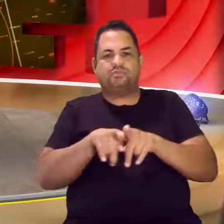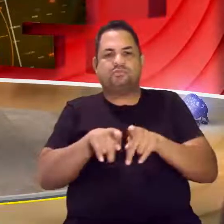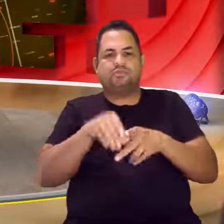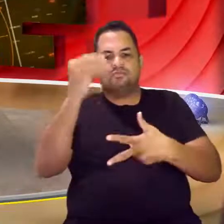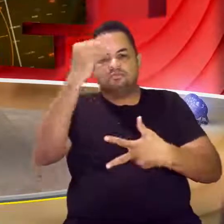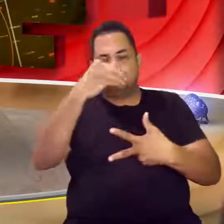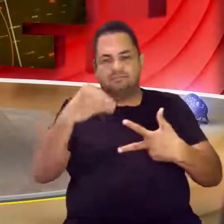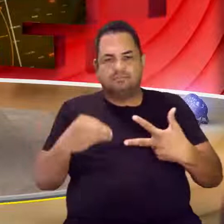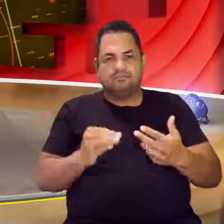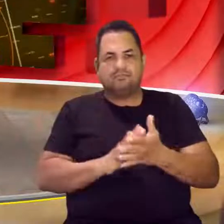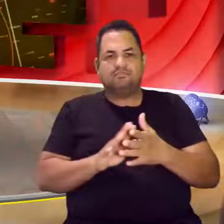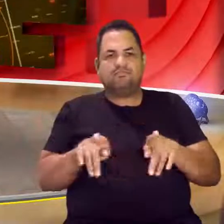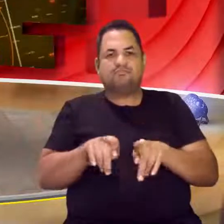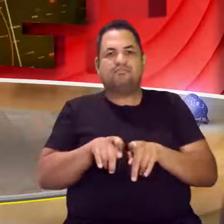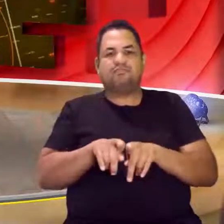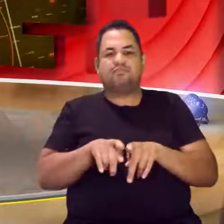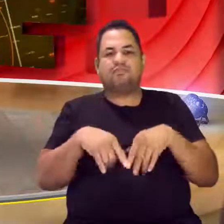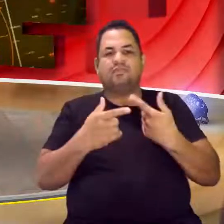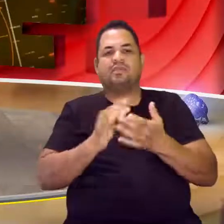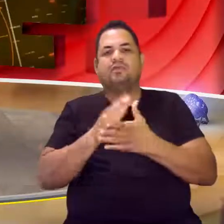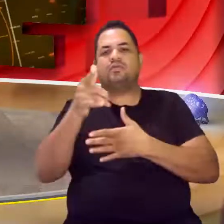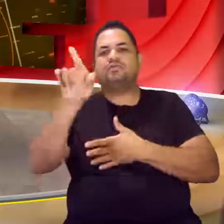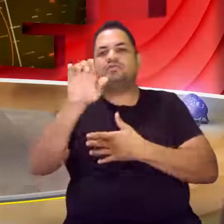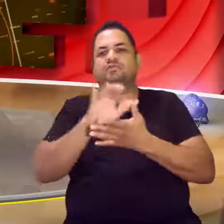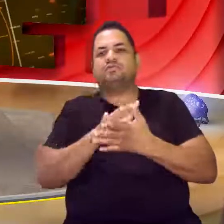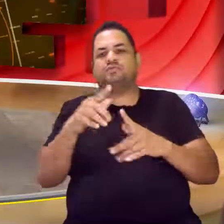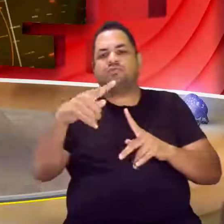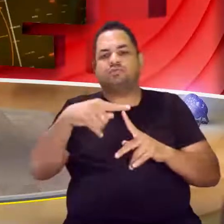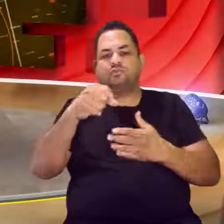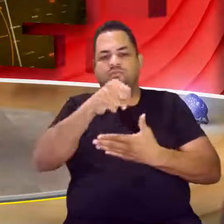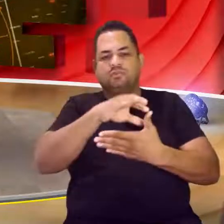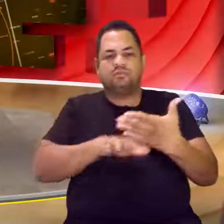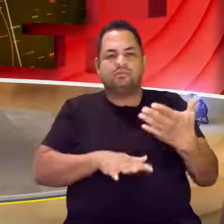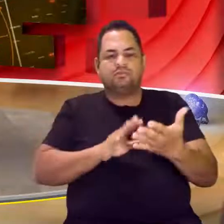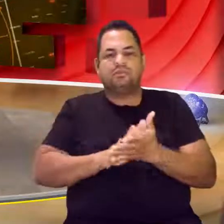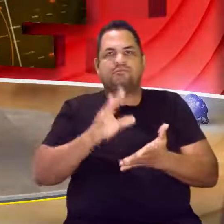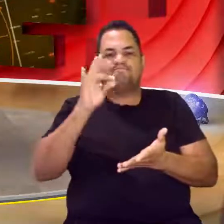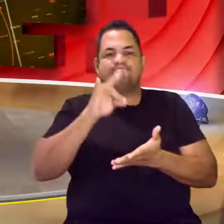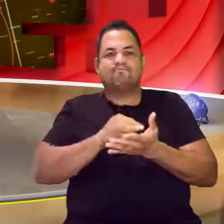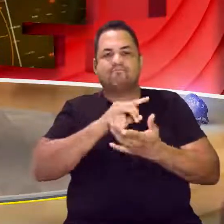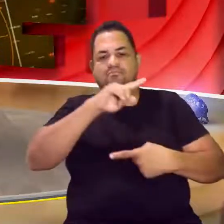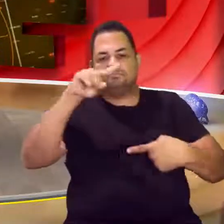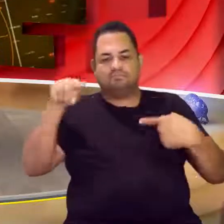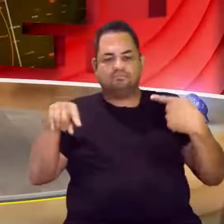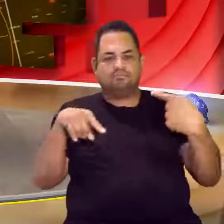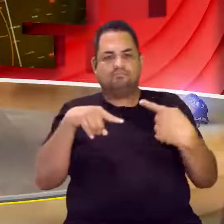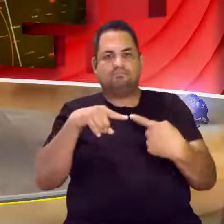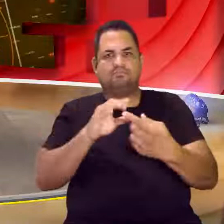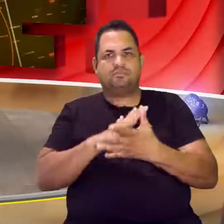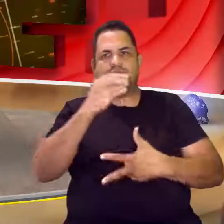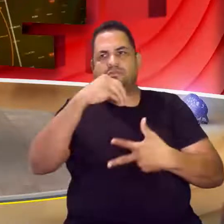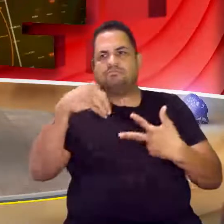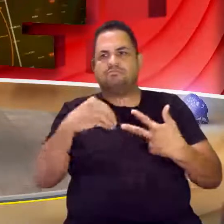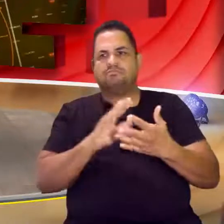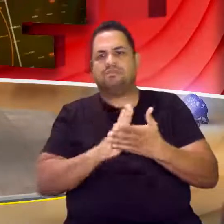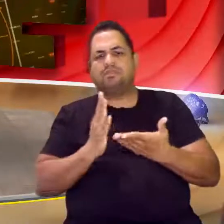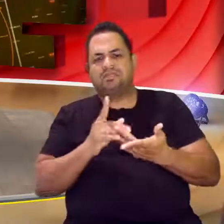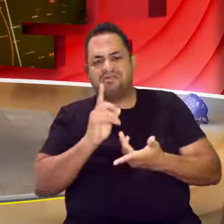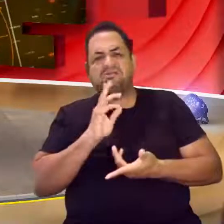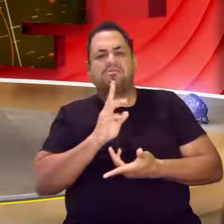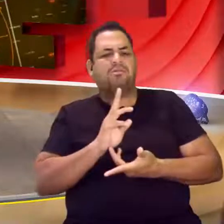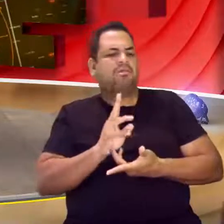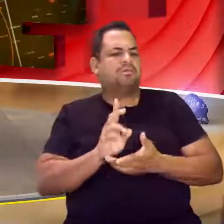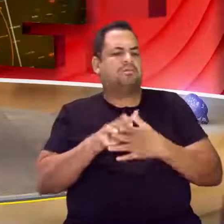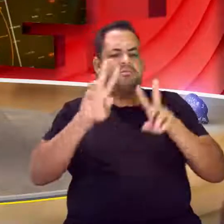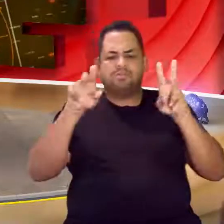ao Enem e claro, né, também a gente traz outros tipos de questões, porque na verdade o objetivo do Enem, ele não fica assim naquele mesmo assunto,